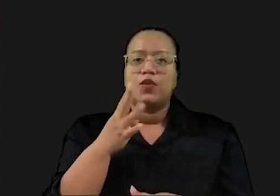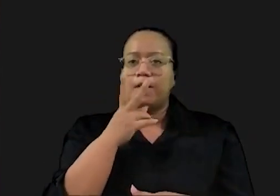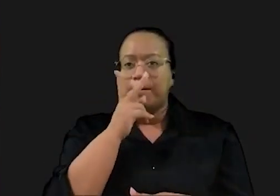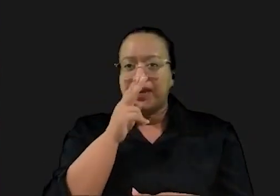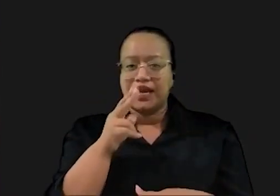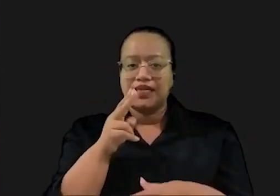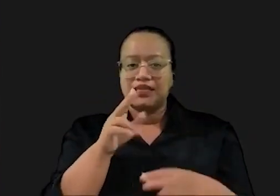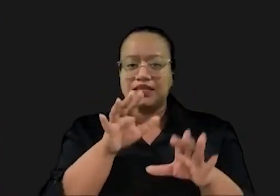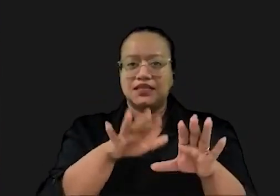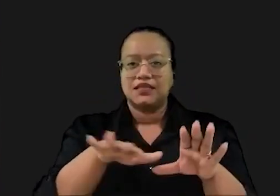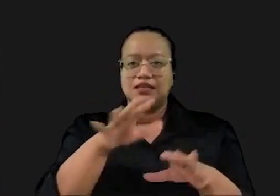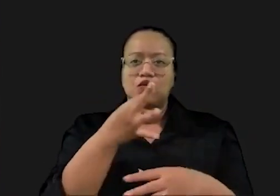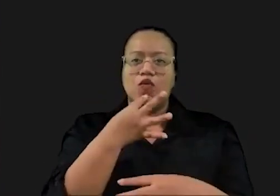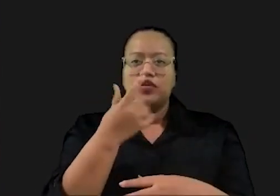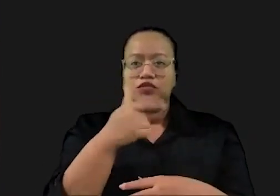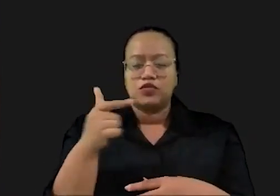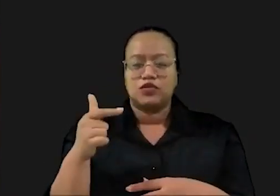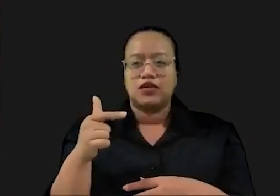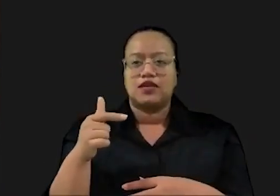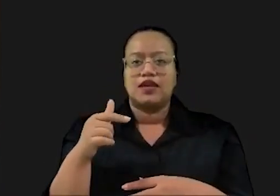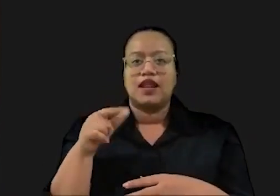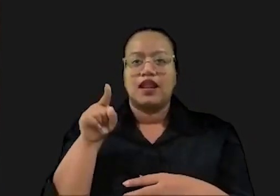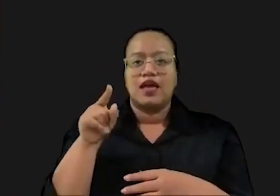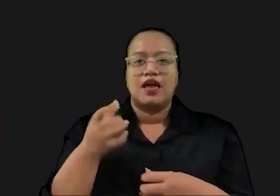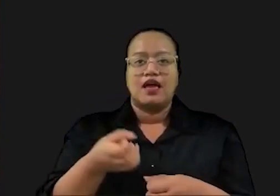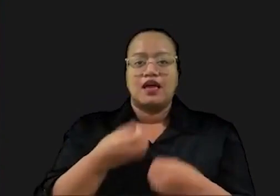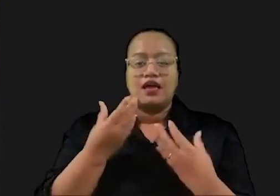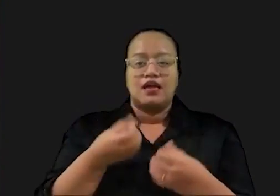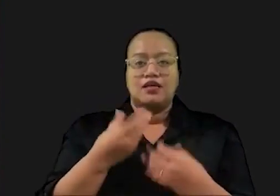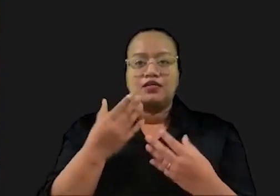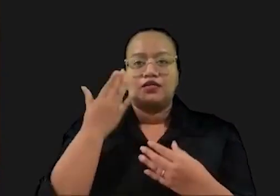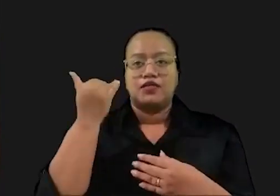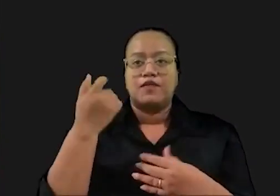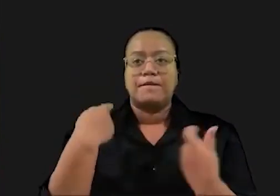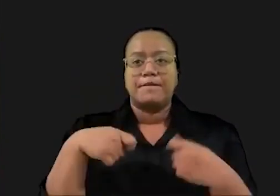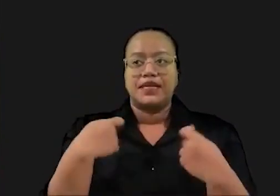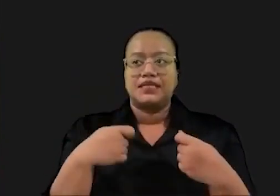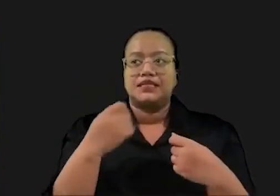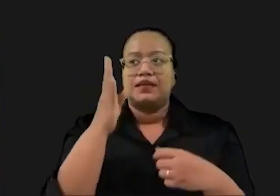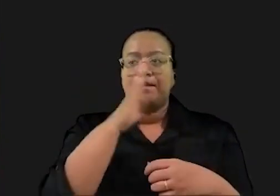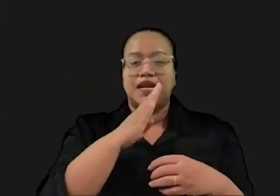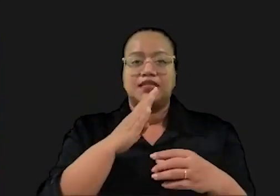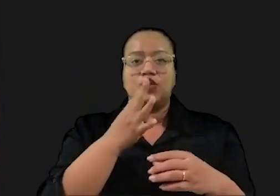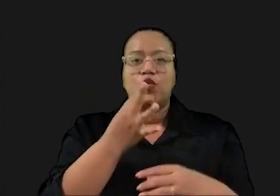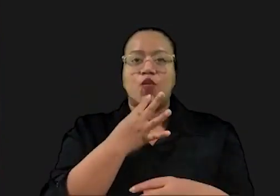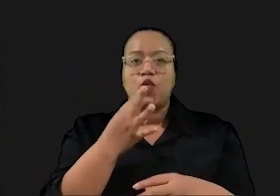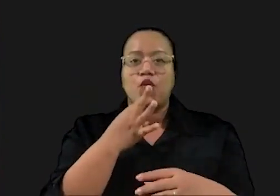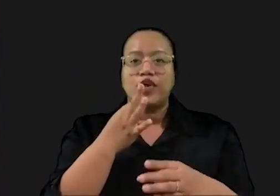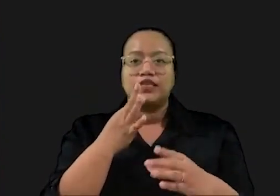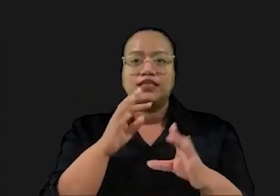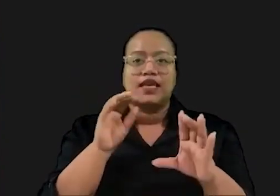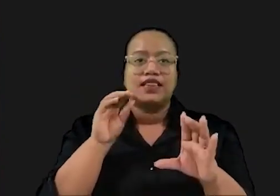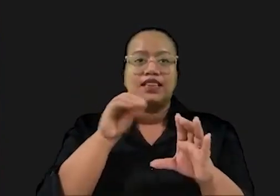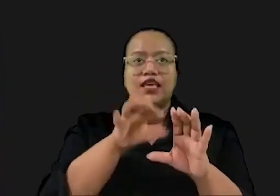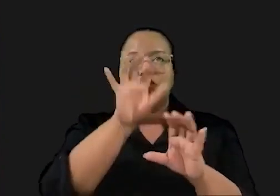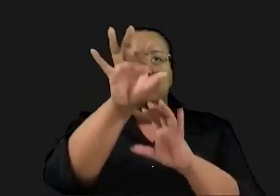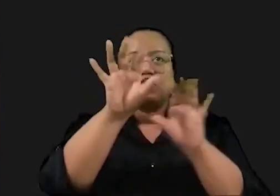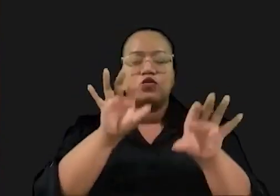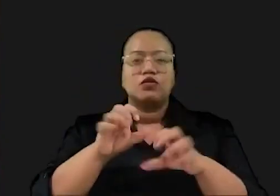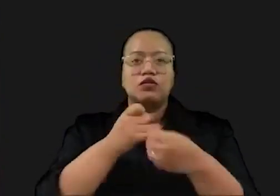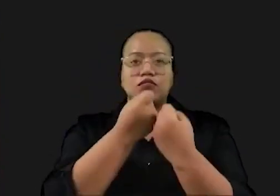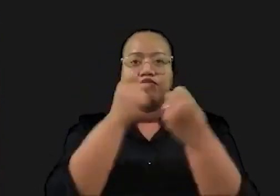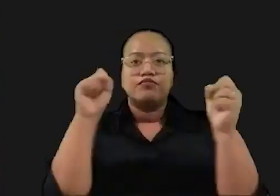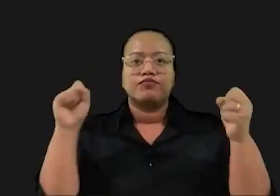o Brasil precisa ser descoberto ainda, né? Nas suas marcas, nessas suas grandezas também. O que nós estamos fazendo hoje aqui,